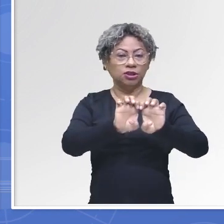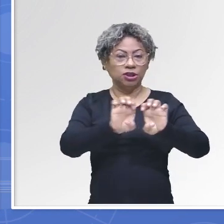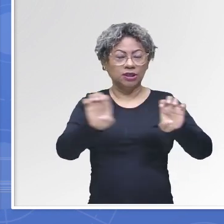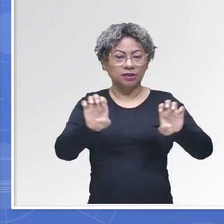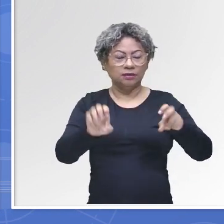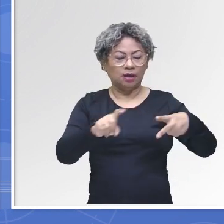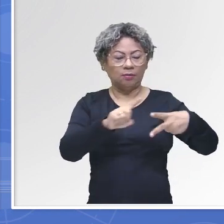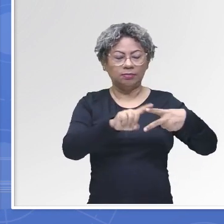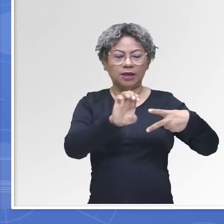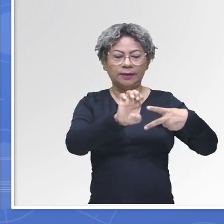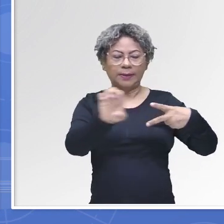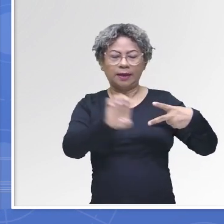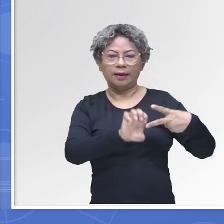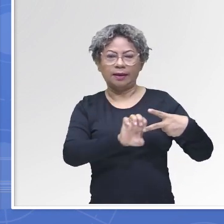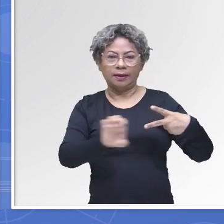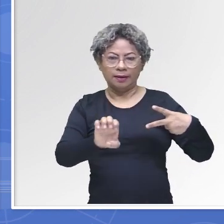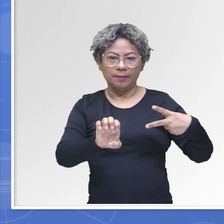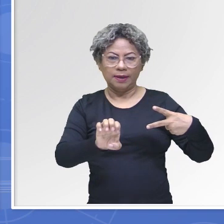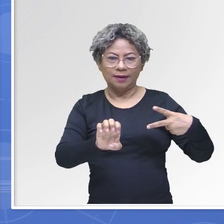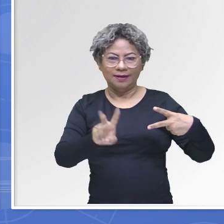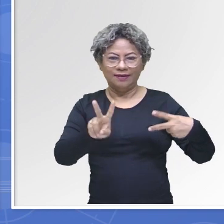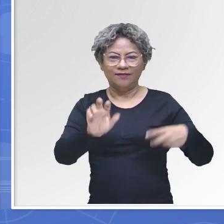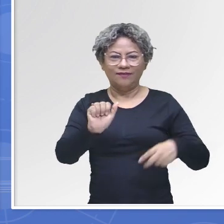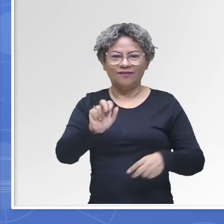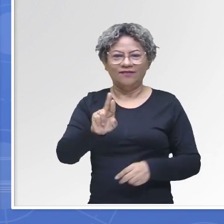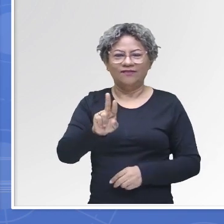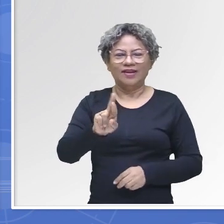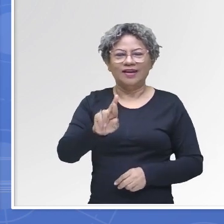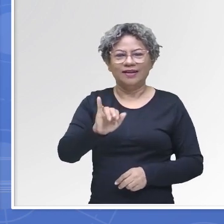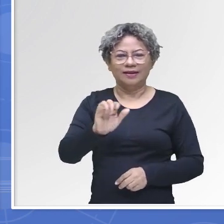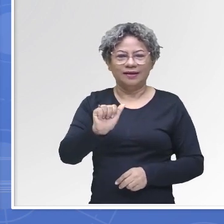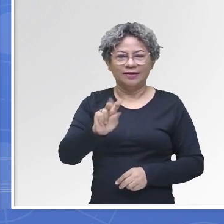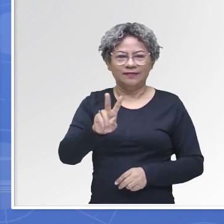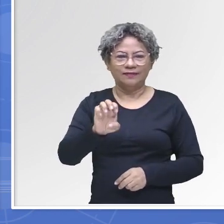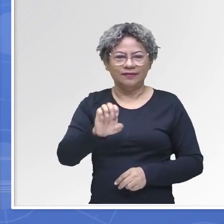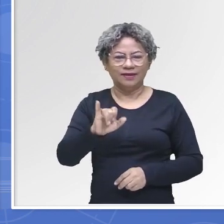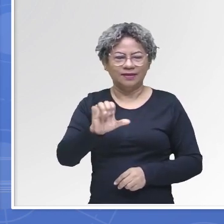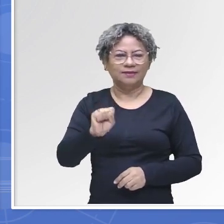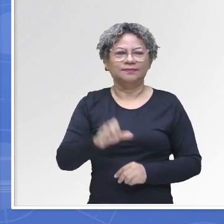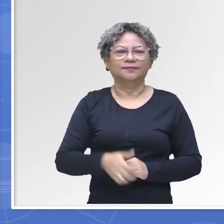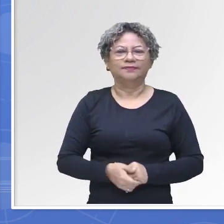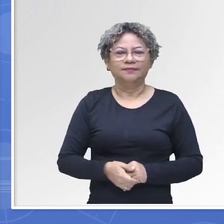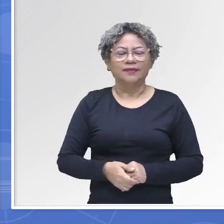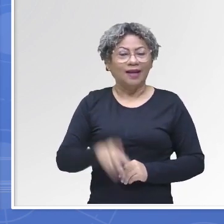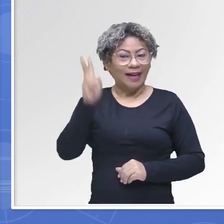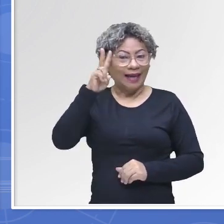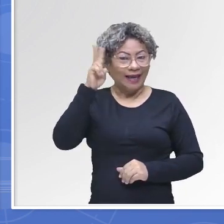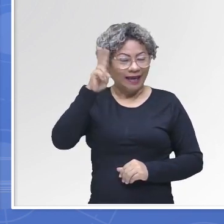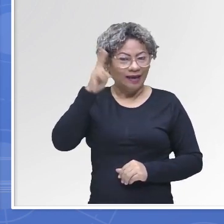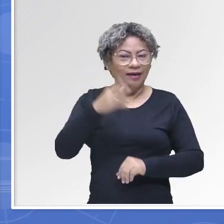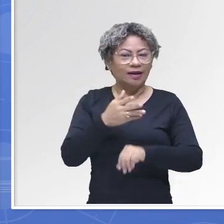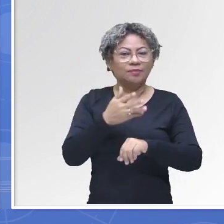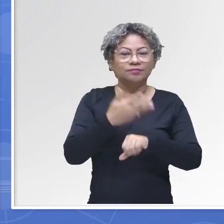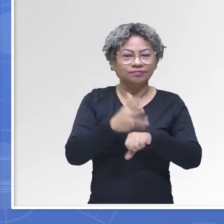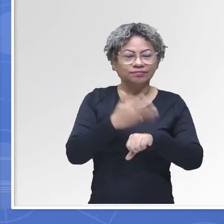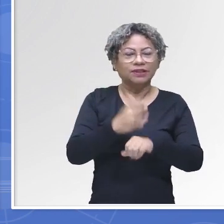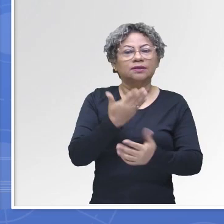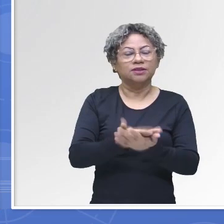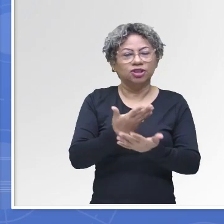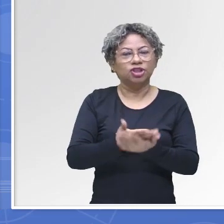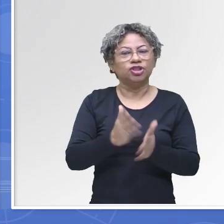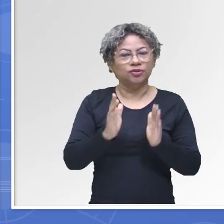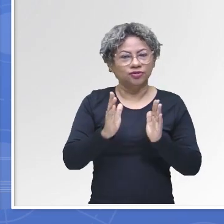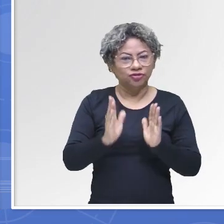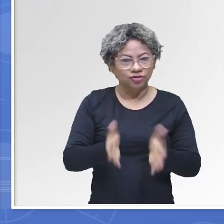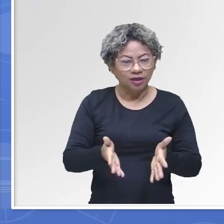duas variáveis, né? Então, nós vimos aí na nossa última aula, né, sobre o sistema de equações.